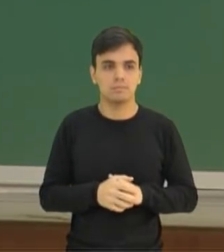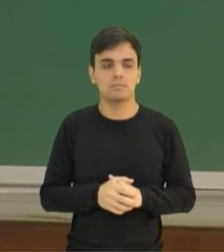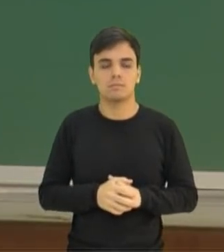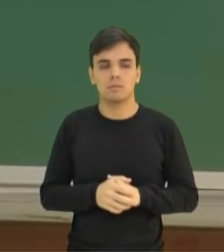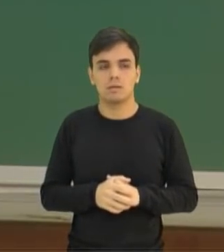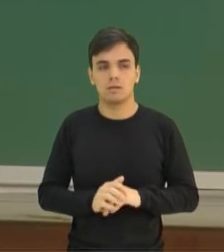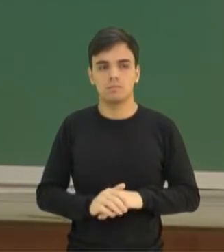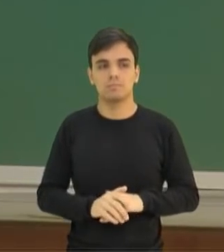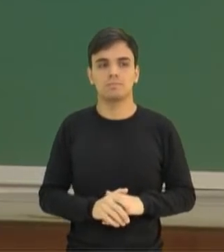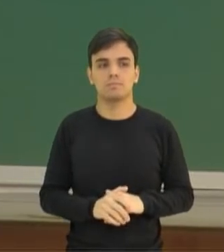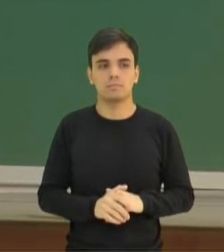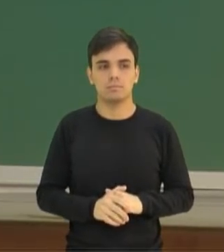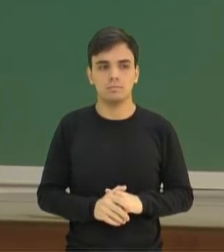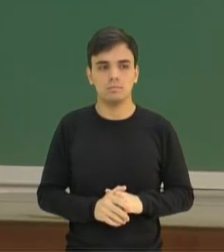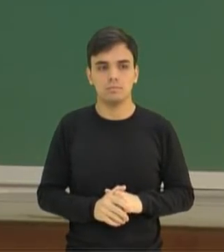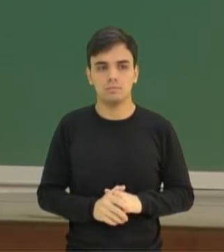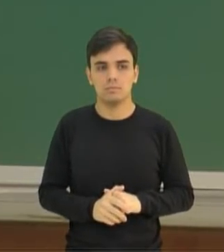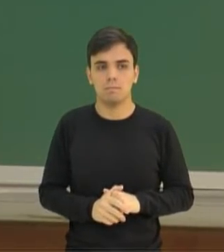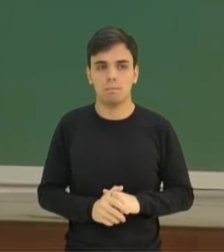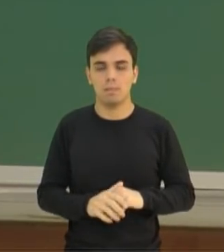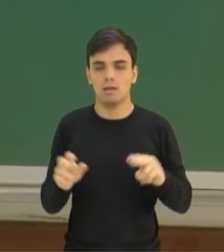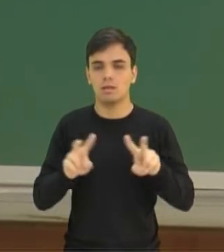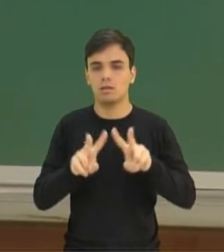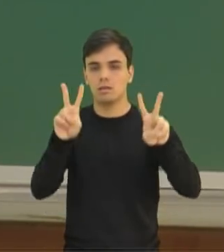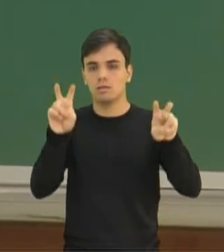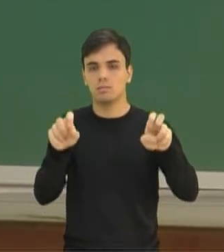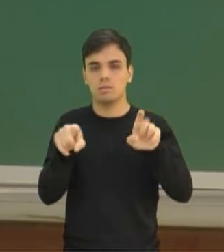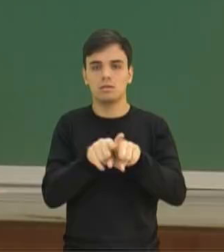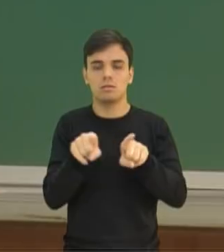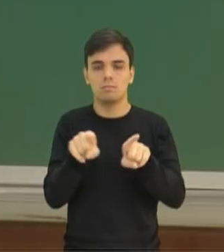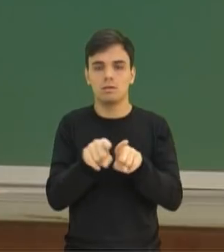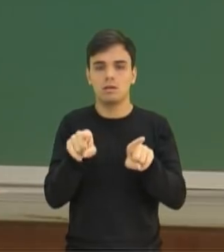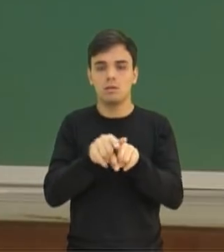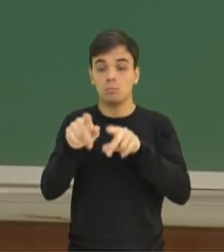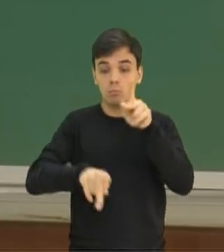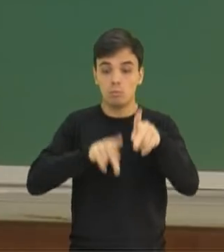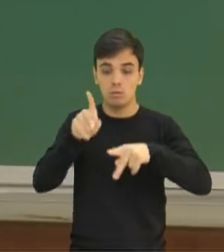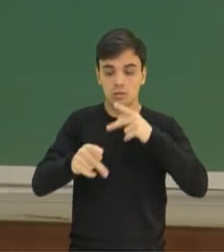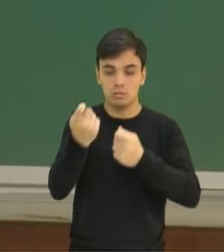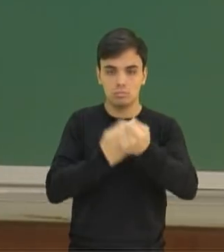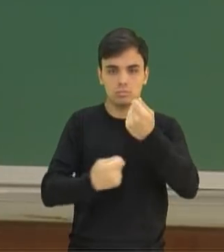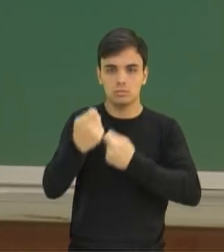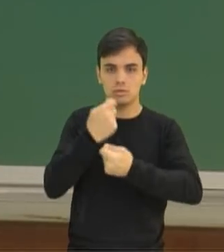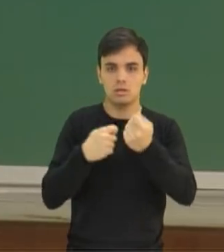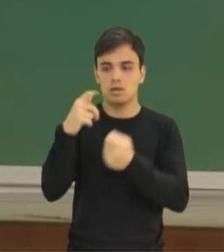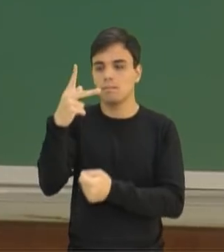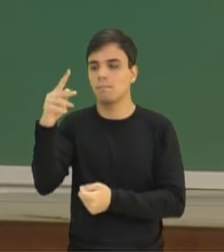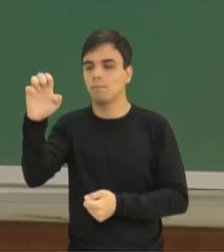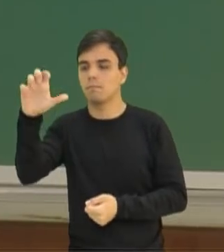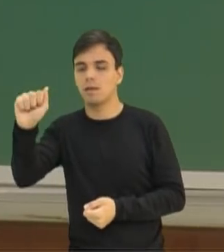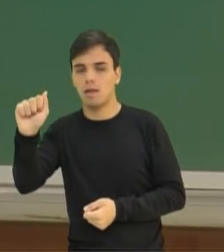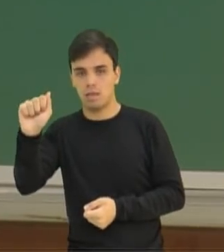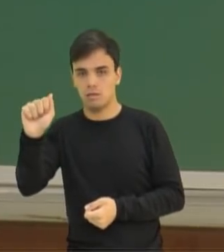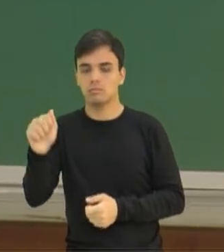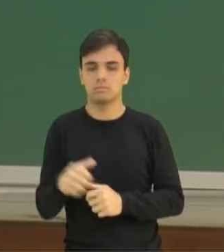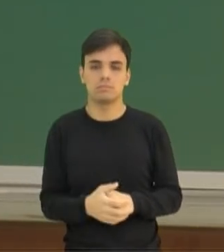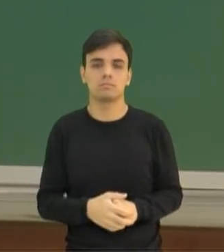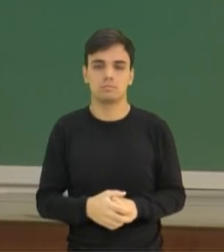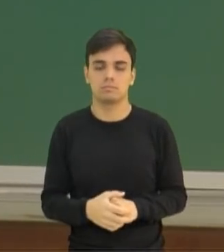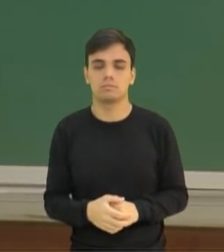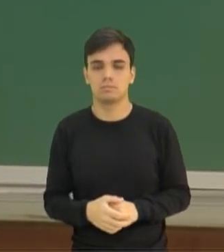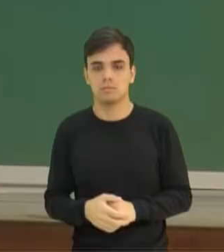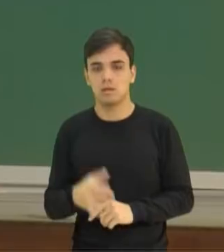isso, trazemos ali. Falamos também da população economicamente ativa, PEA, né? Tá lá a siglazinha. Ou